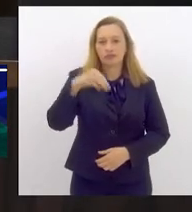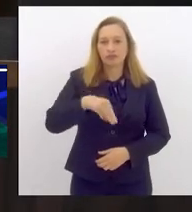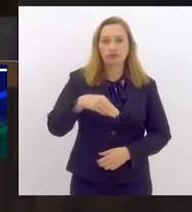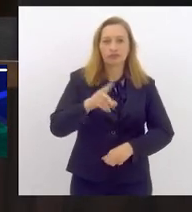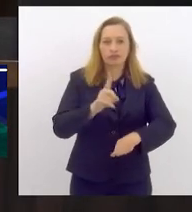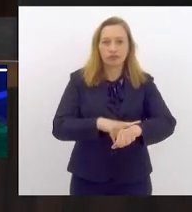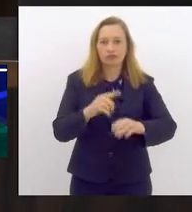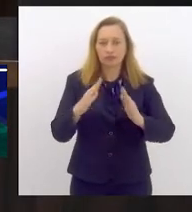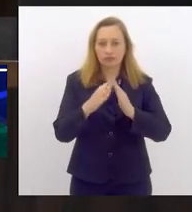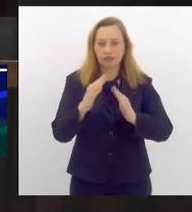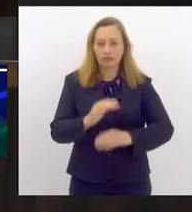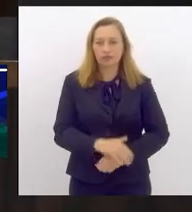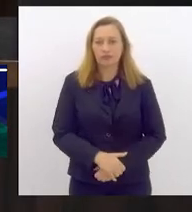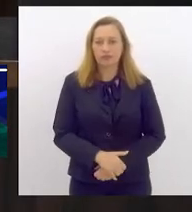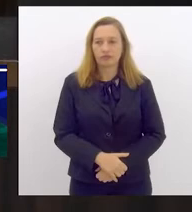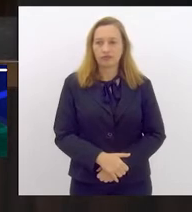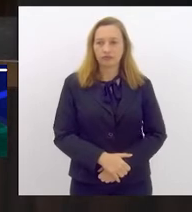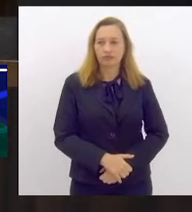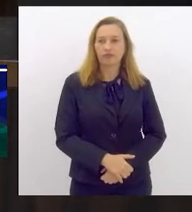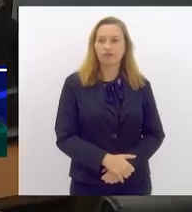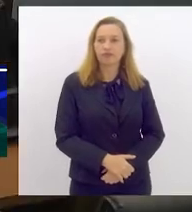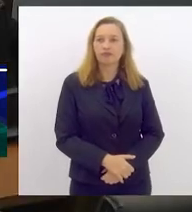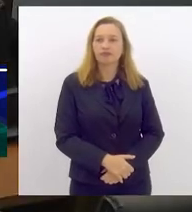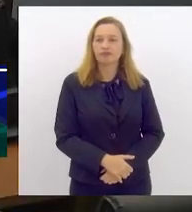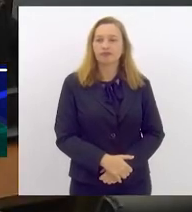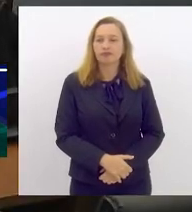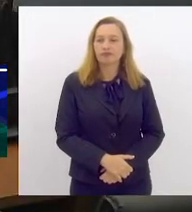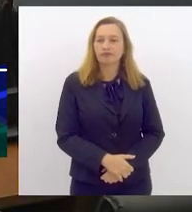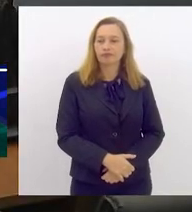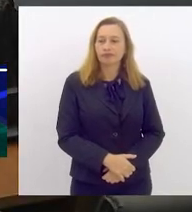dispõe de dez minutos no tempo regimental